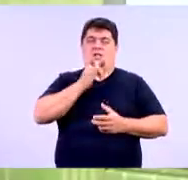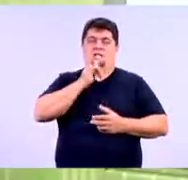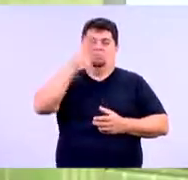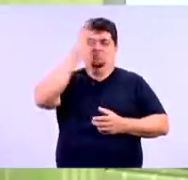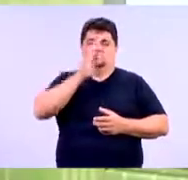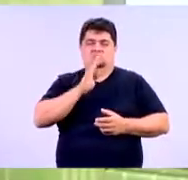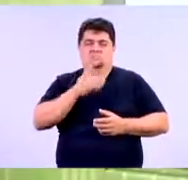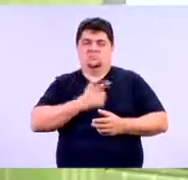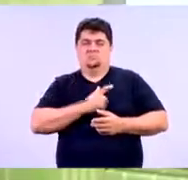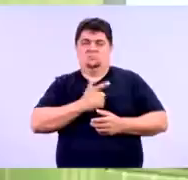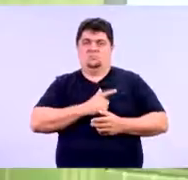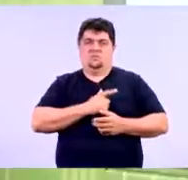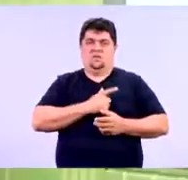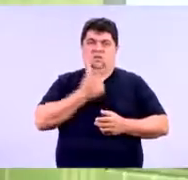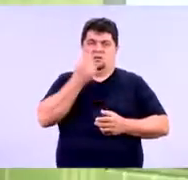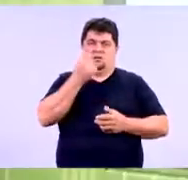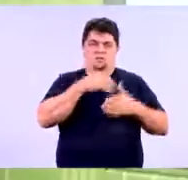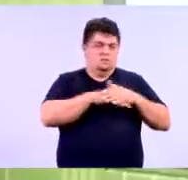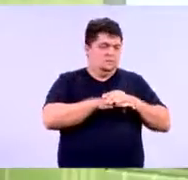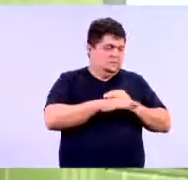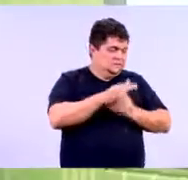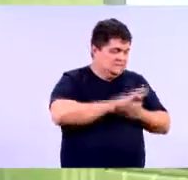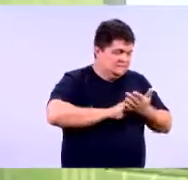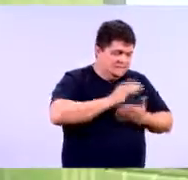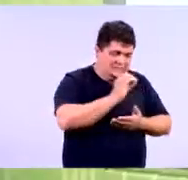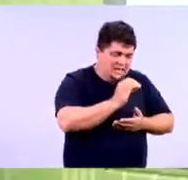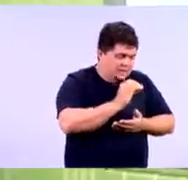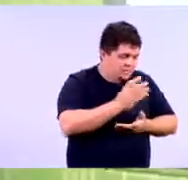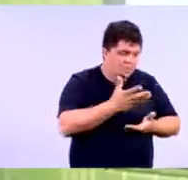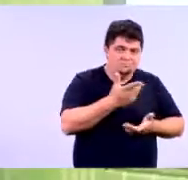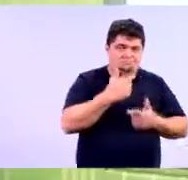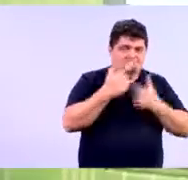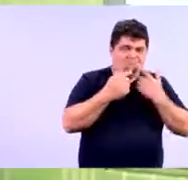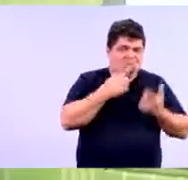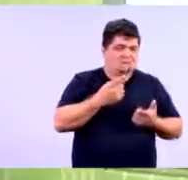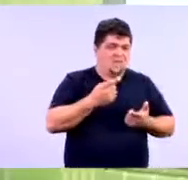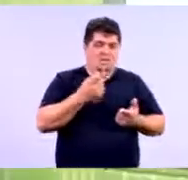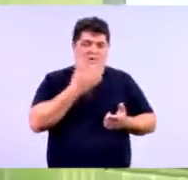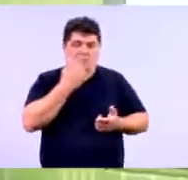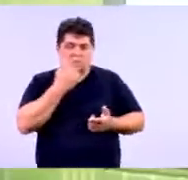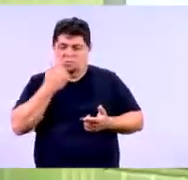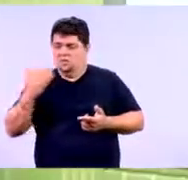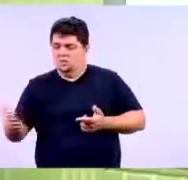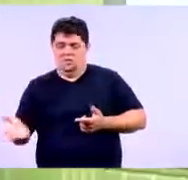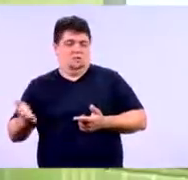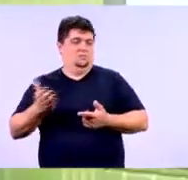ele está com um cofre vazio e não tem como bancar alimentação,